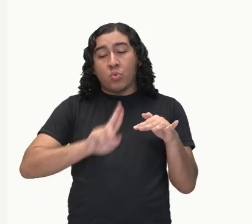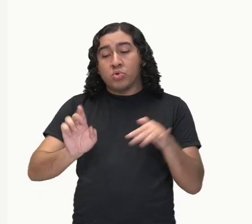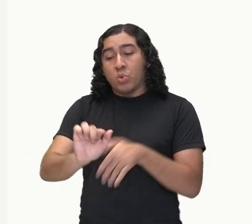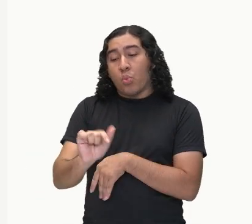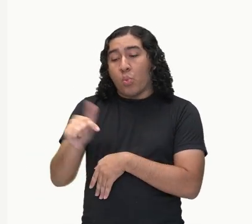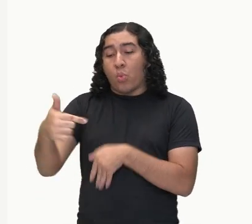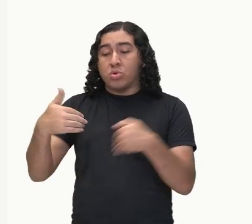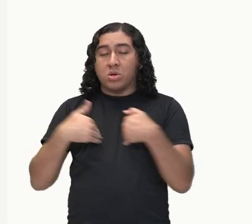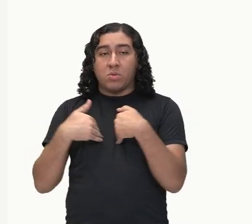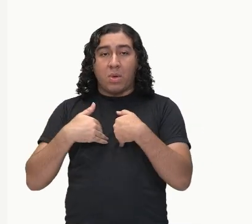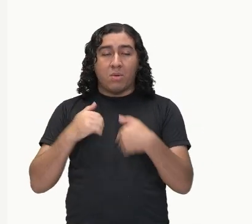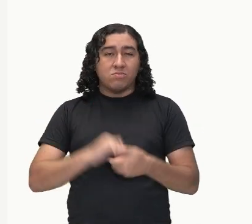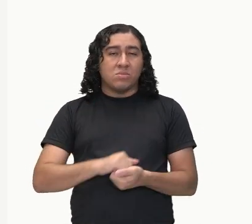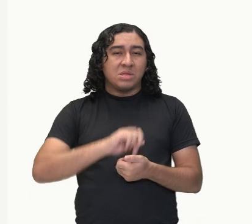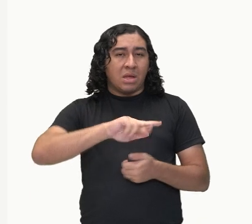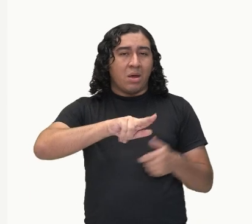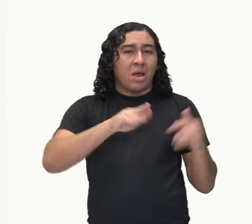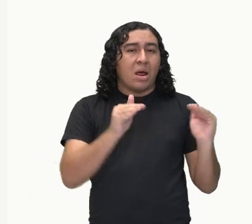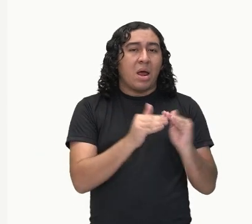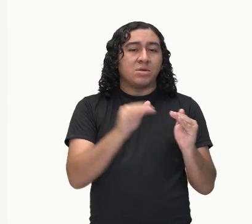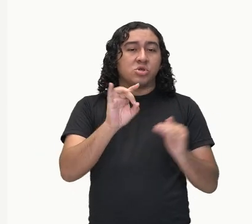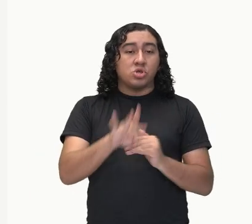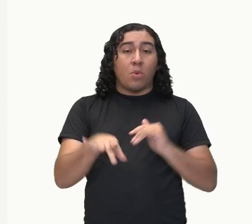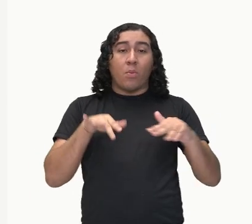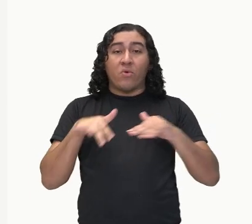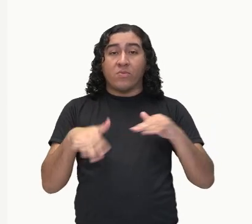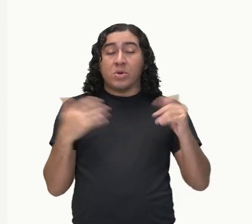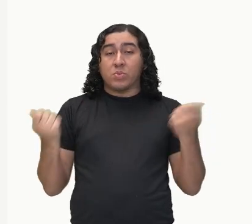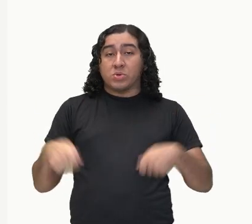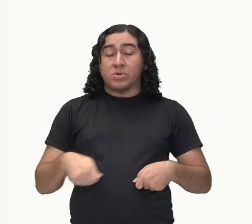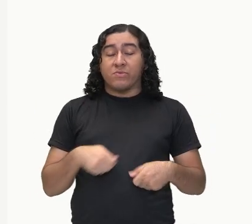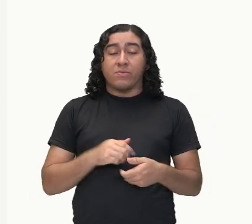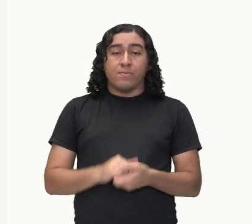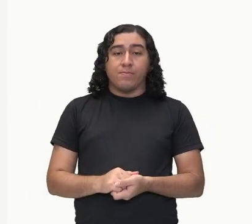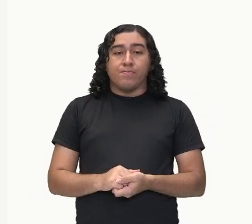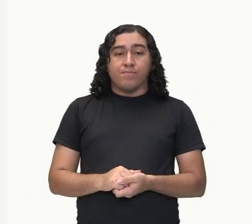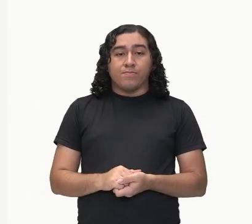vai utilizar como abrigo, mas vai ajudar na sua locomoção.